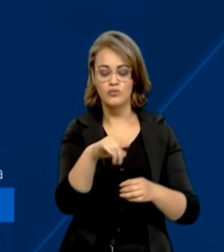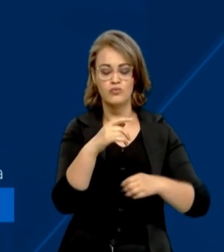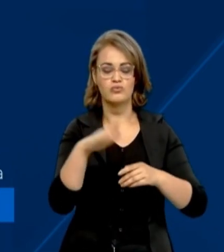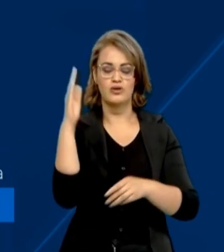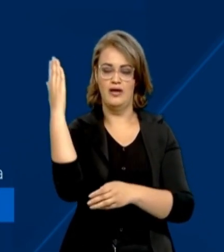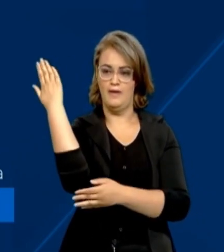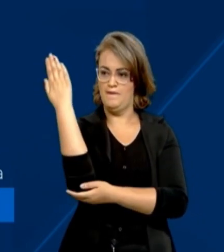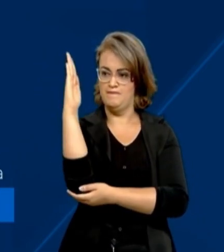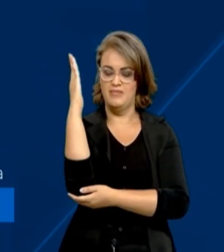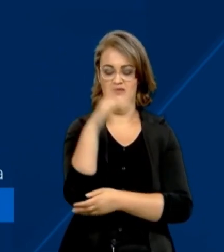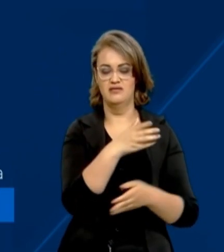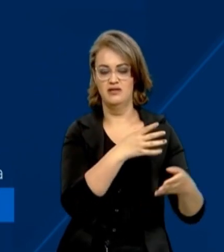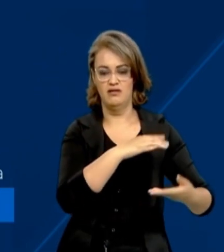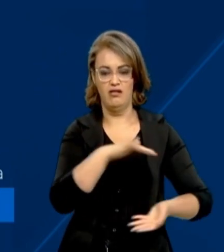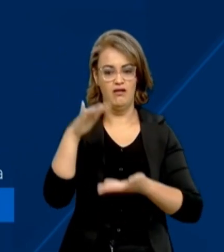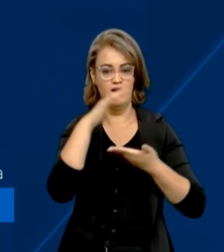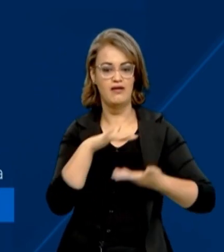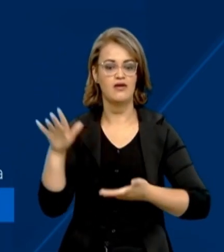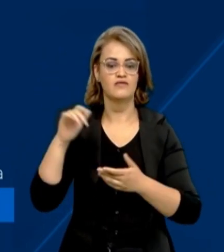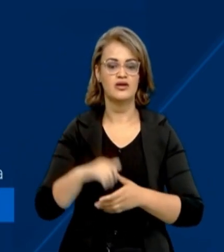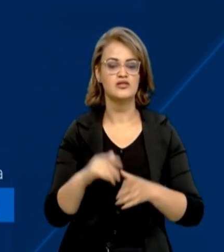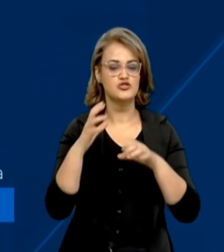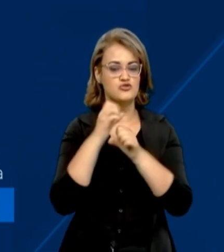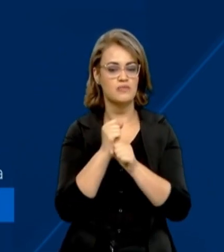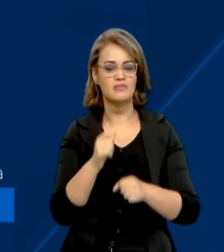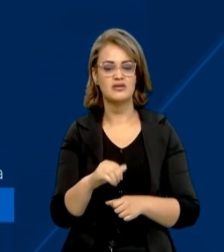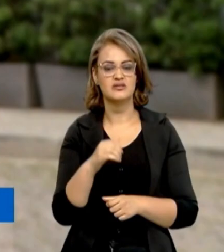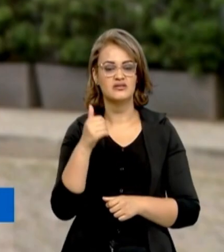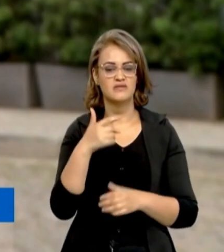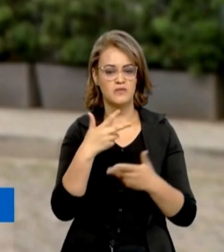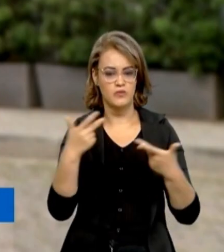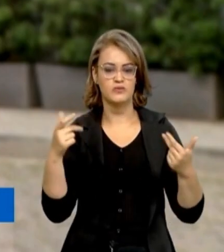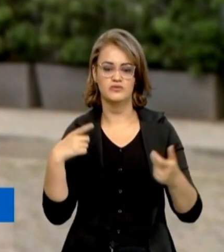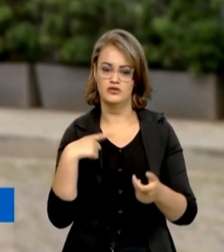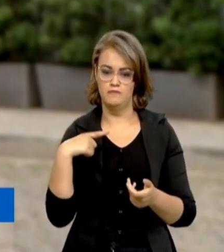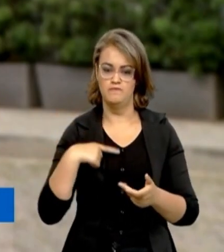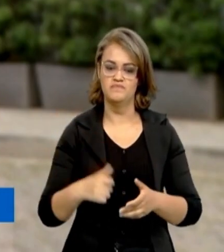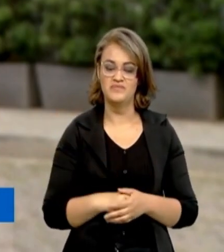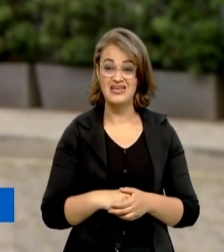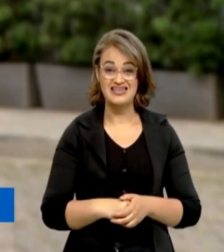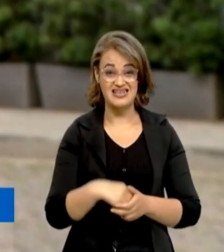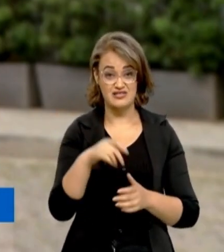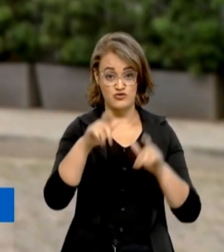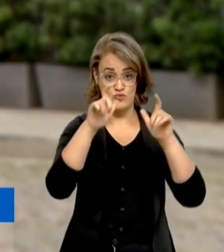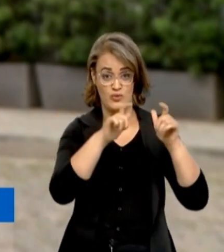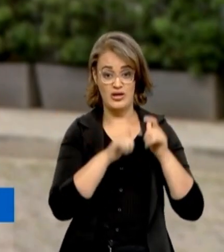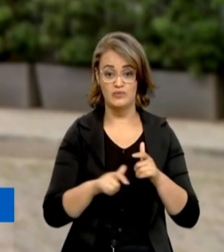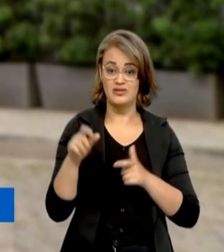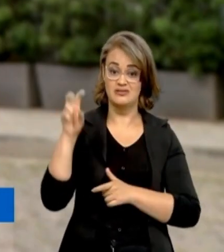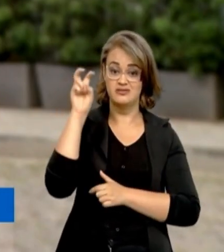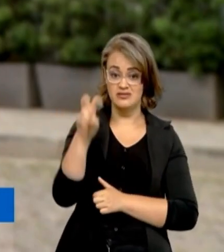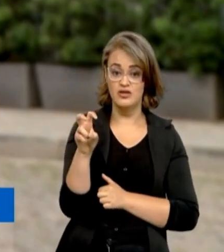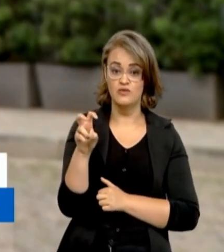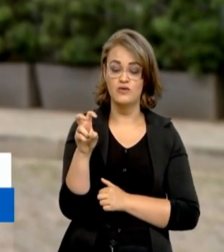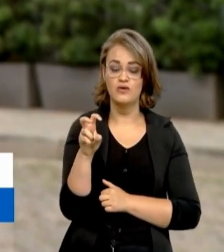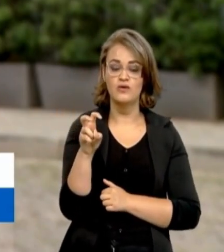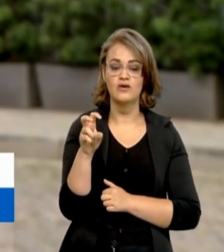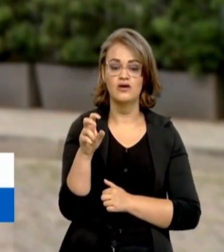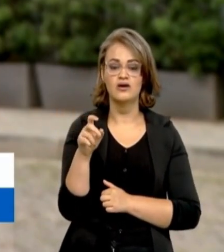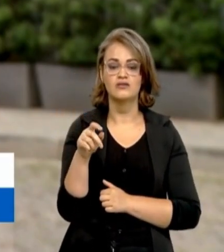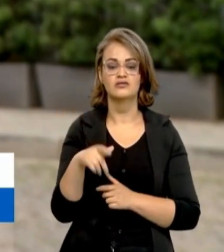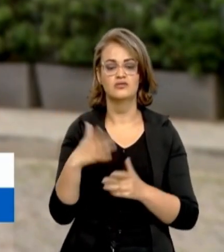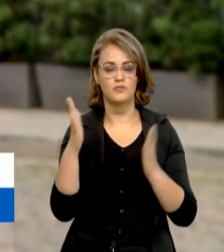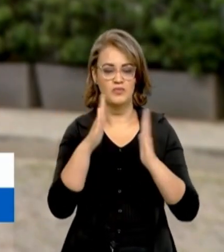região. Juntos, podem gerar quase 10 mil empregos. Esses 5 terminais portuários se somam a outros 20 leiloados